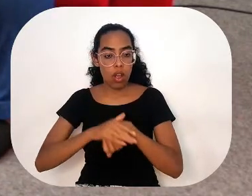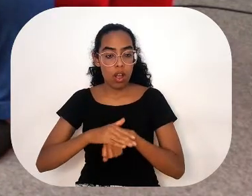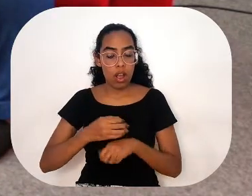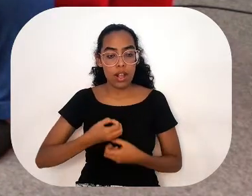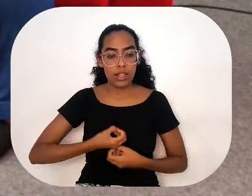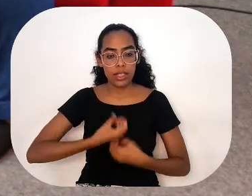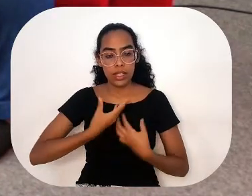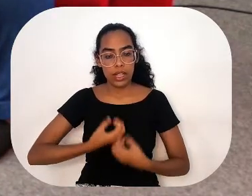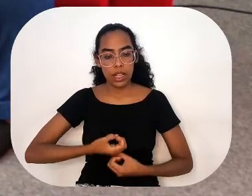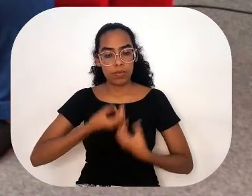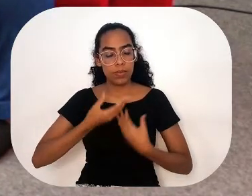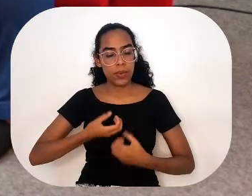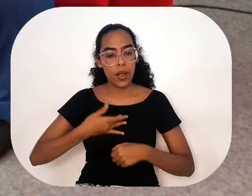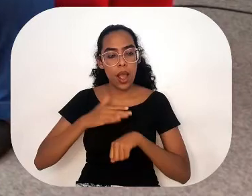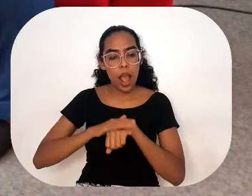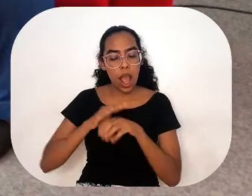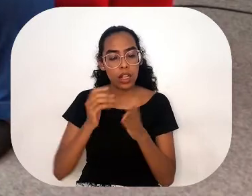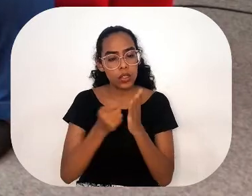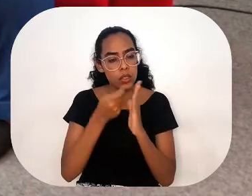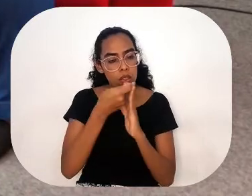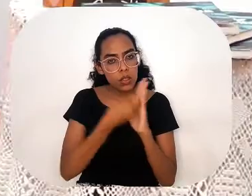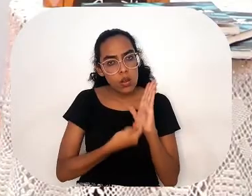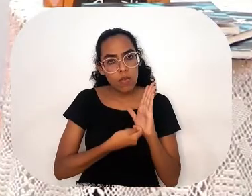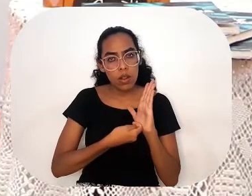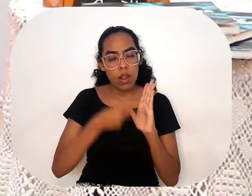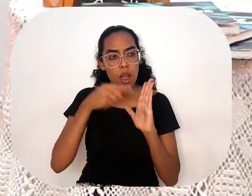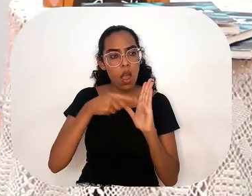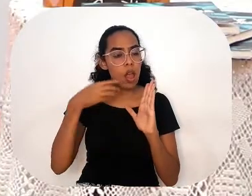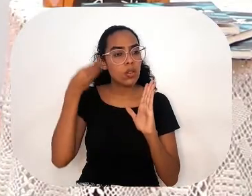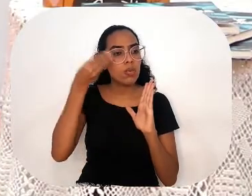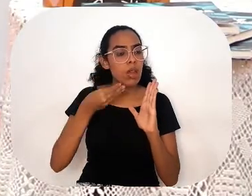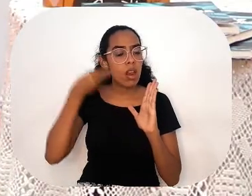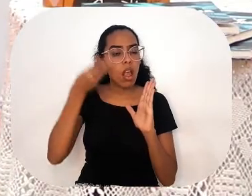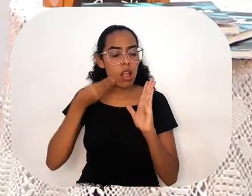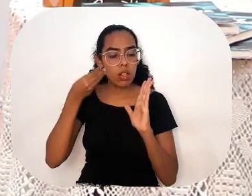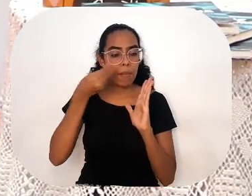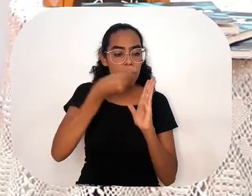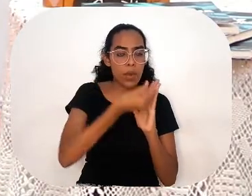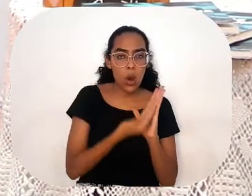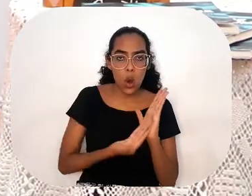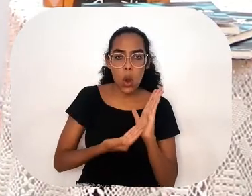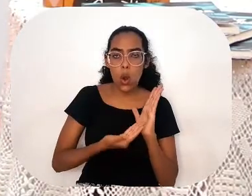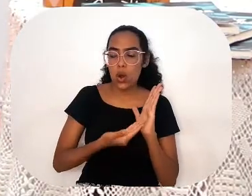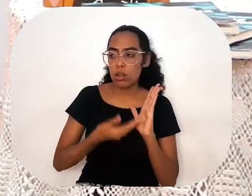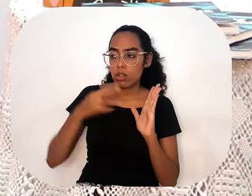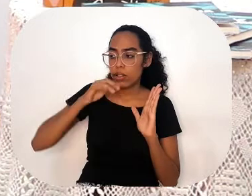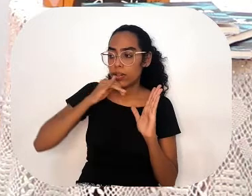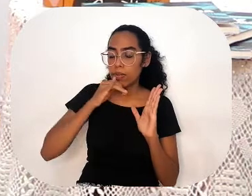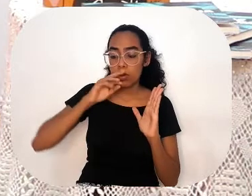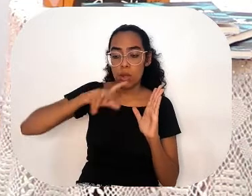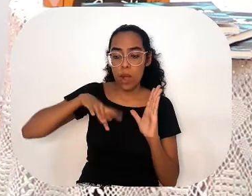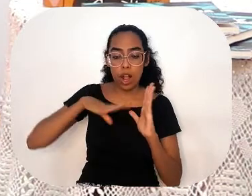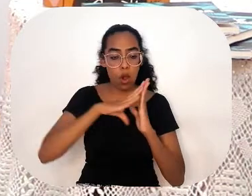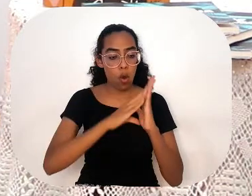escrever o que ele tem a exatamente a experiência dele então Lógico que nós não é uma relação mimética não é